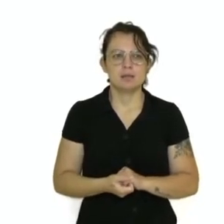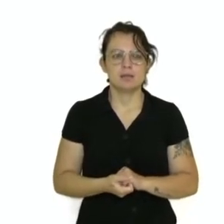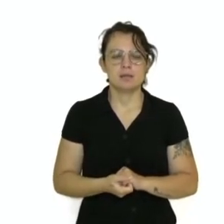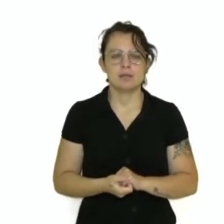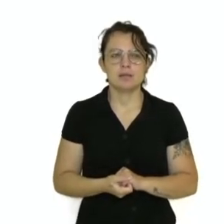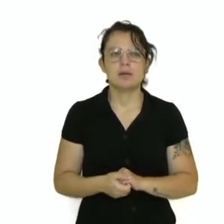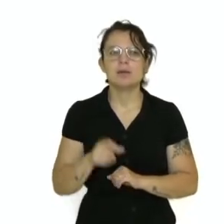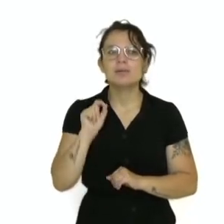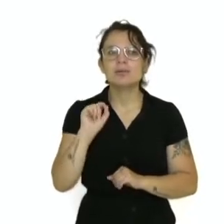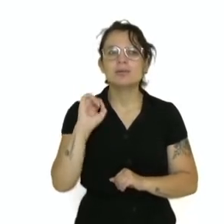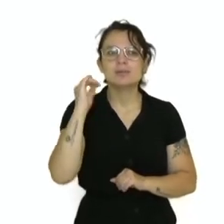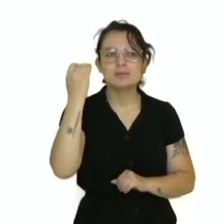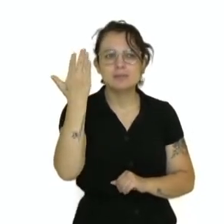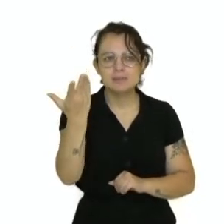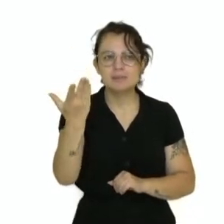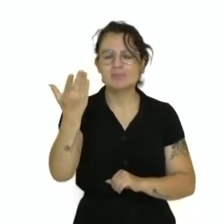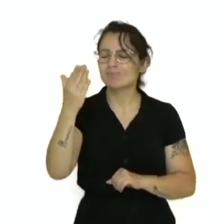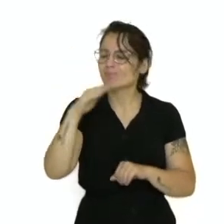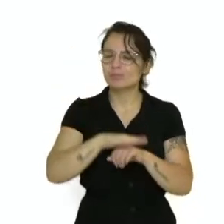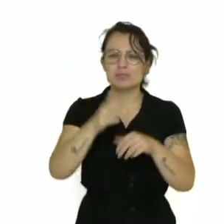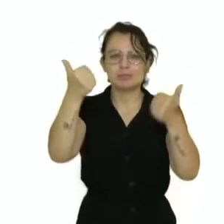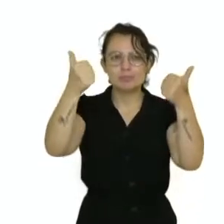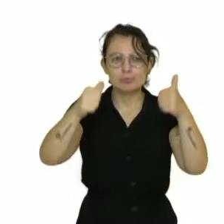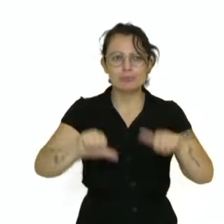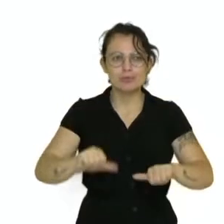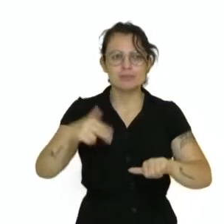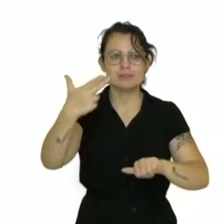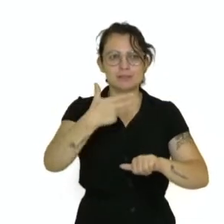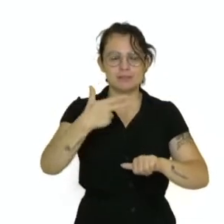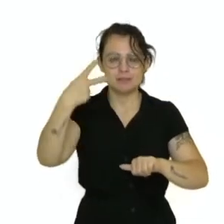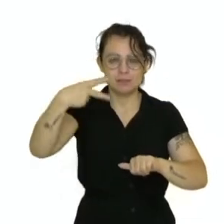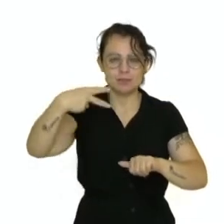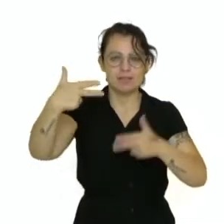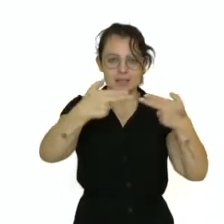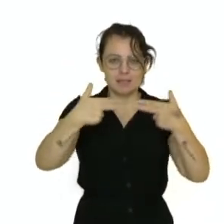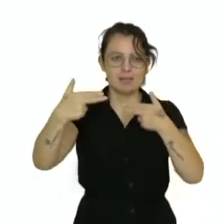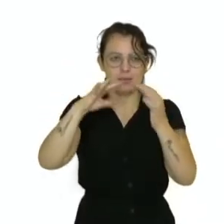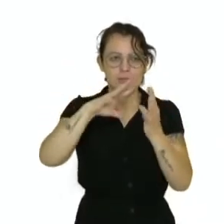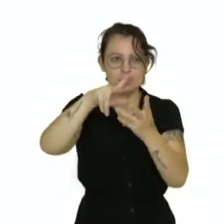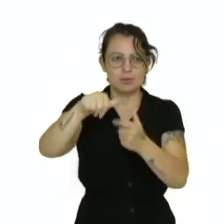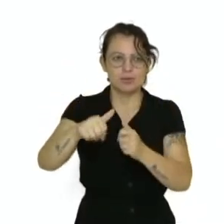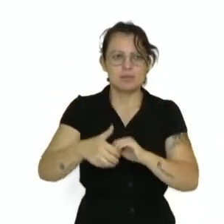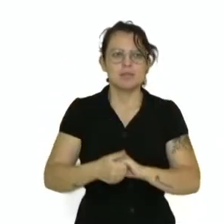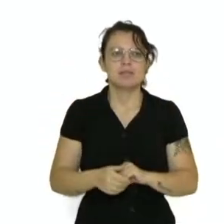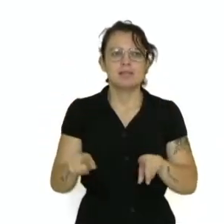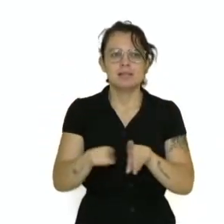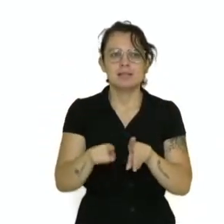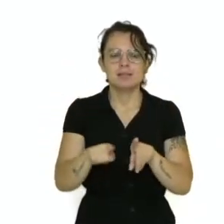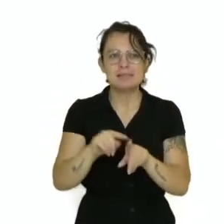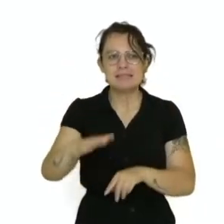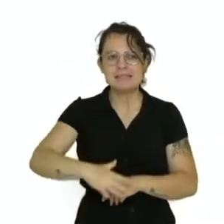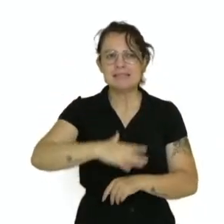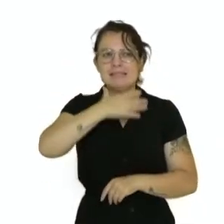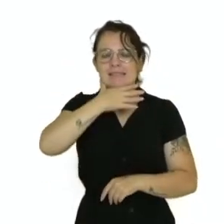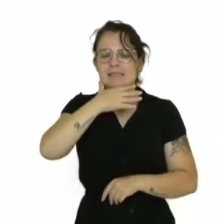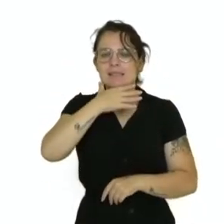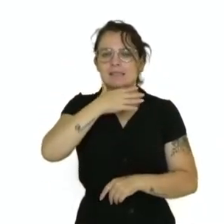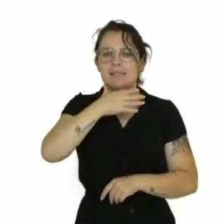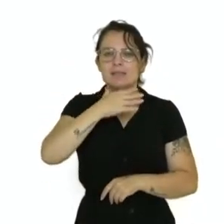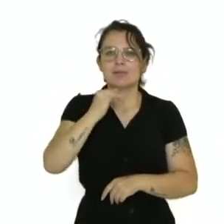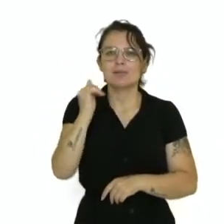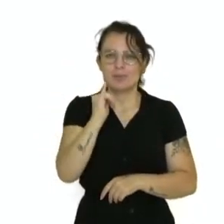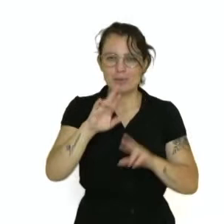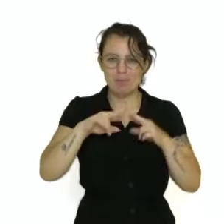As consequências ainda mais desastrosas da Segunda Guerra Mundial, com a crise do imperialismo e os horrores